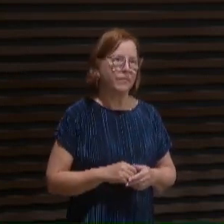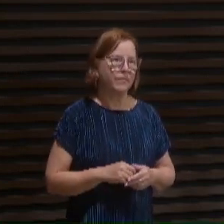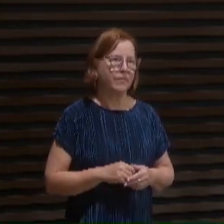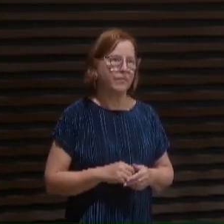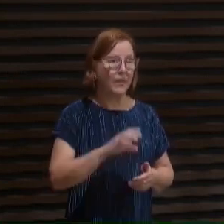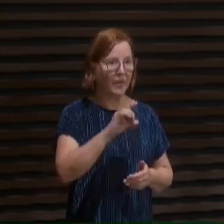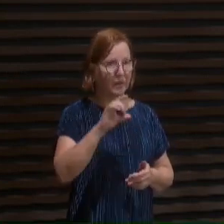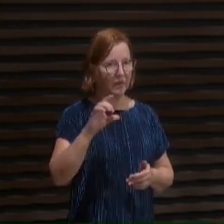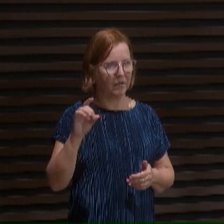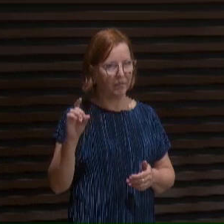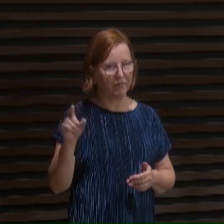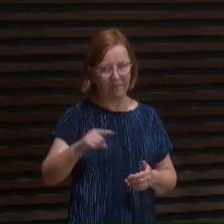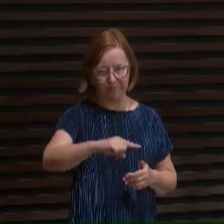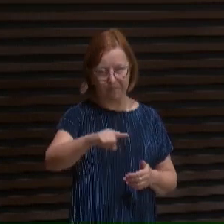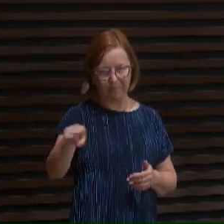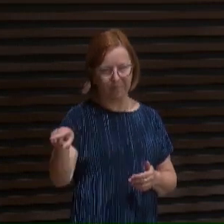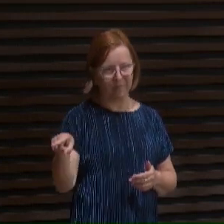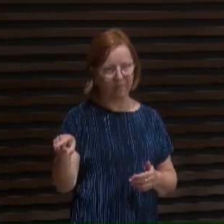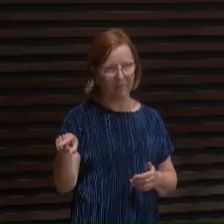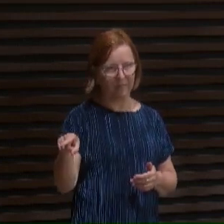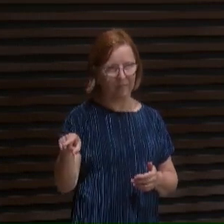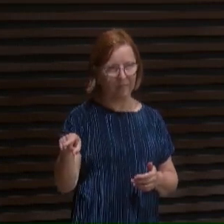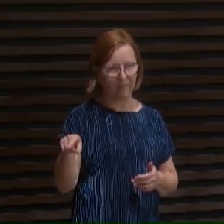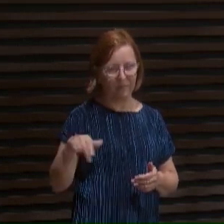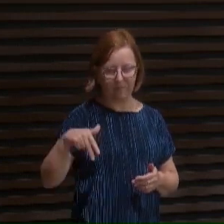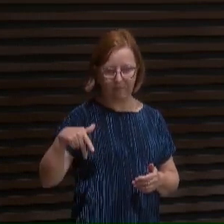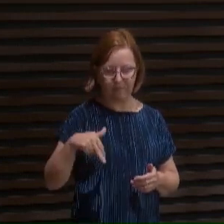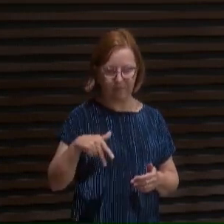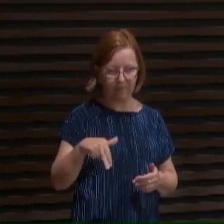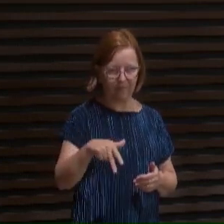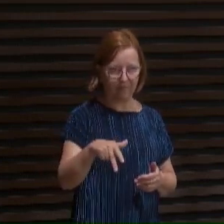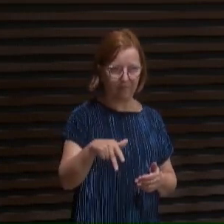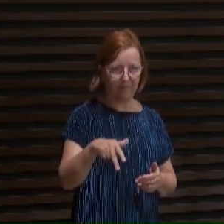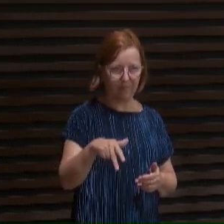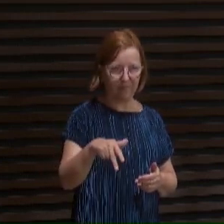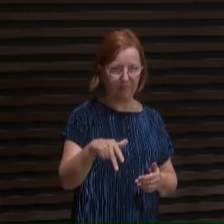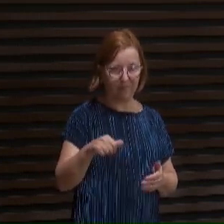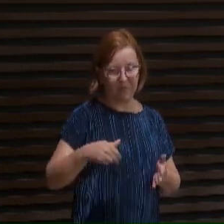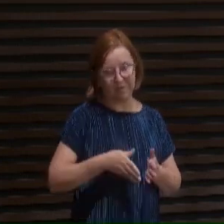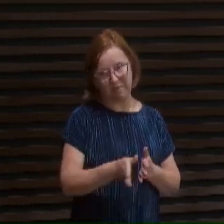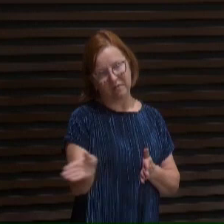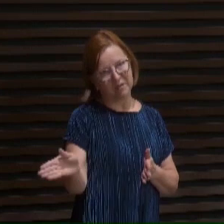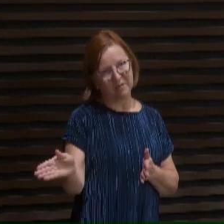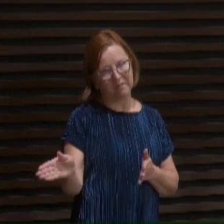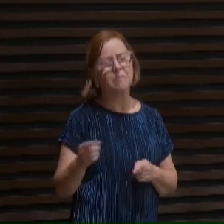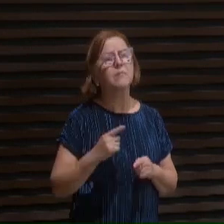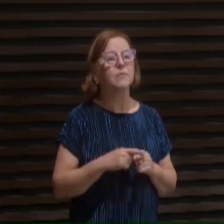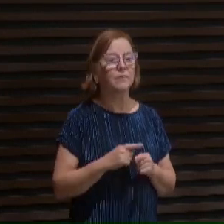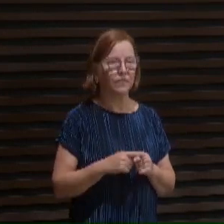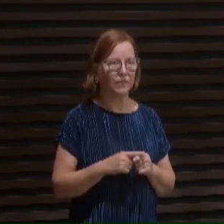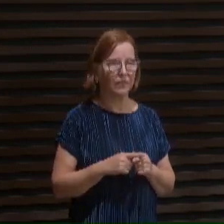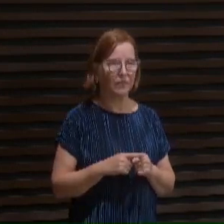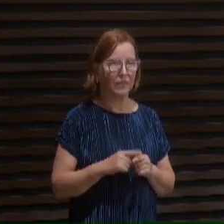Cada um deles era peregrino e eles se desviaram. Sabe por quê? Porque